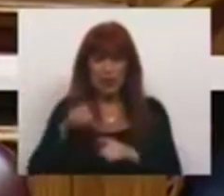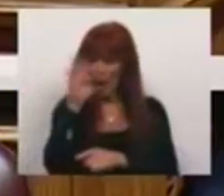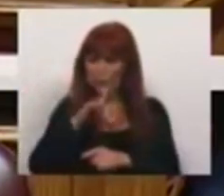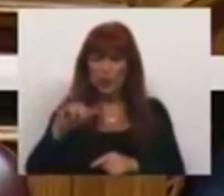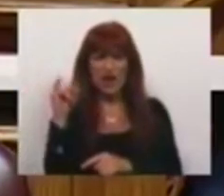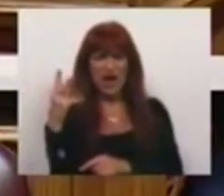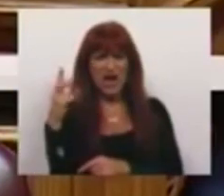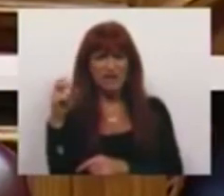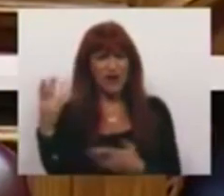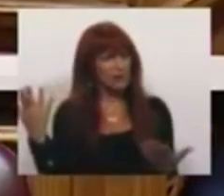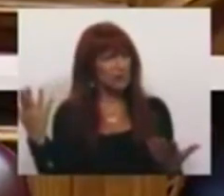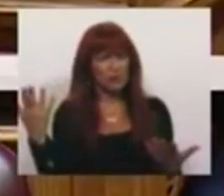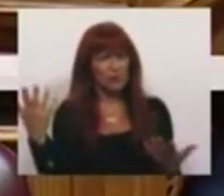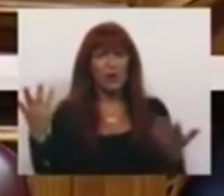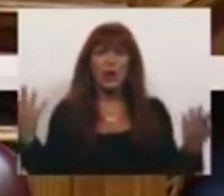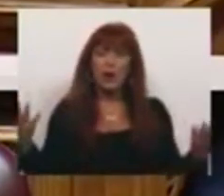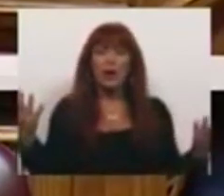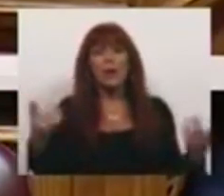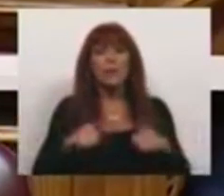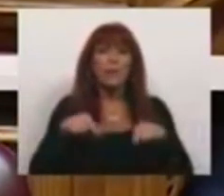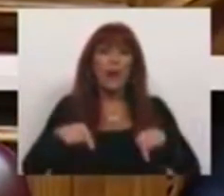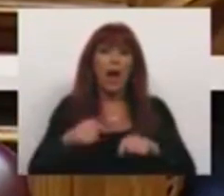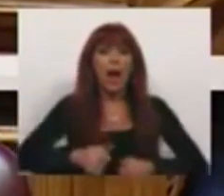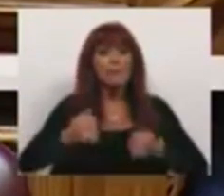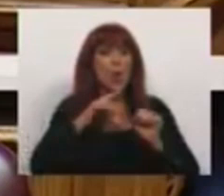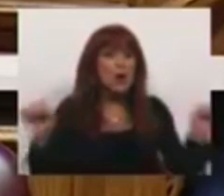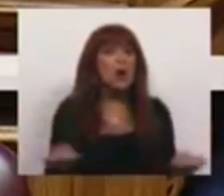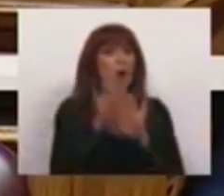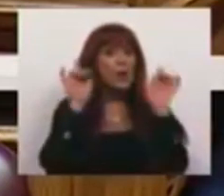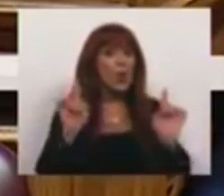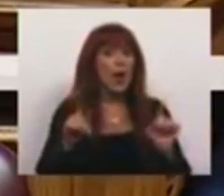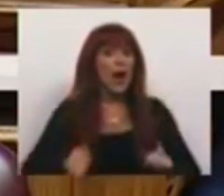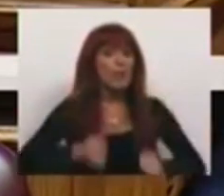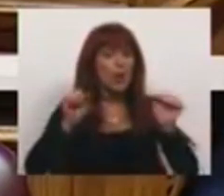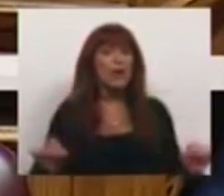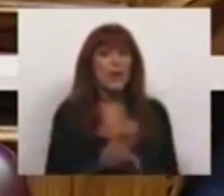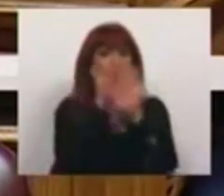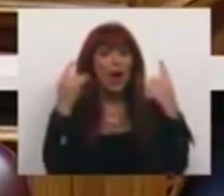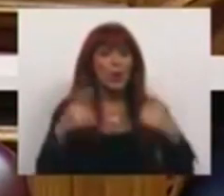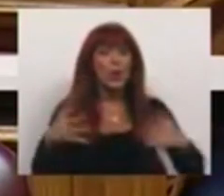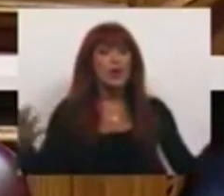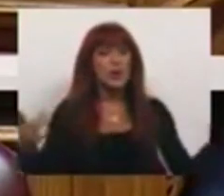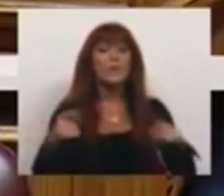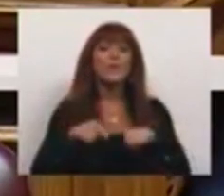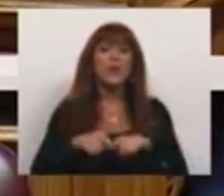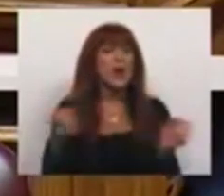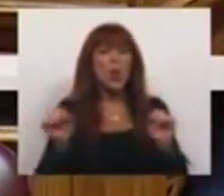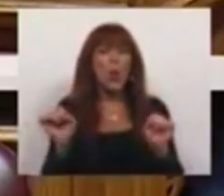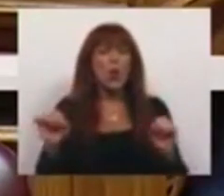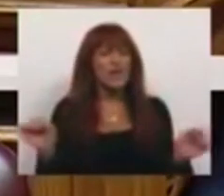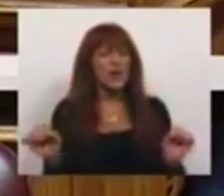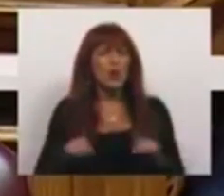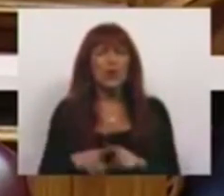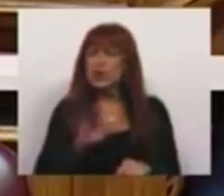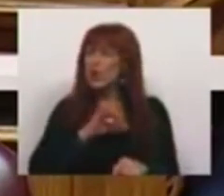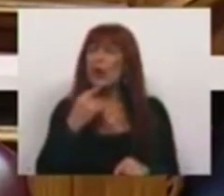do IVA. Ora, e portanto, é bom que isto fique claro. É bom que isto fique claro. E portanto, não houve aqui, e o que